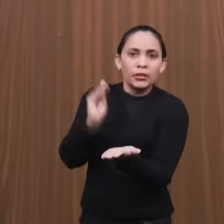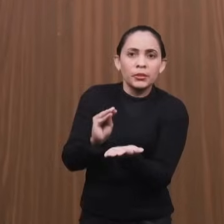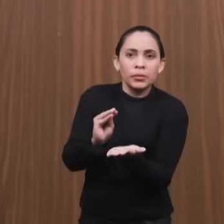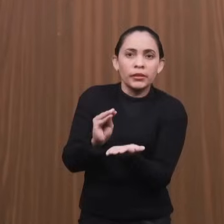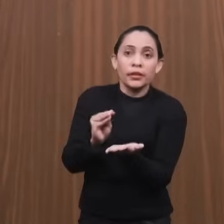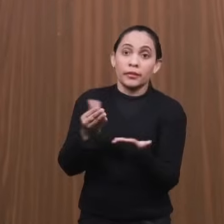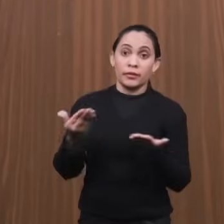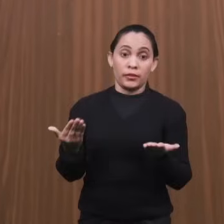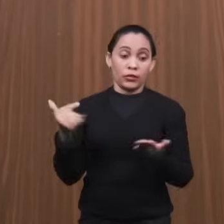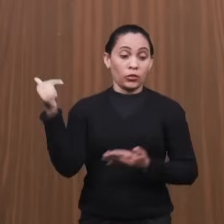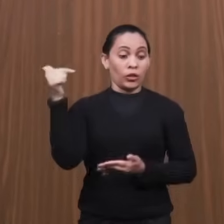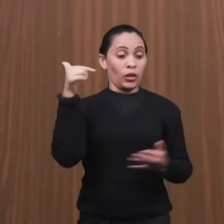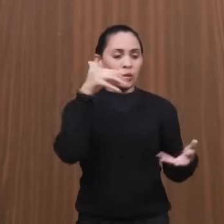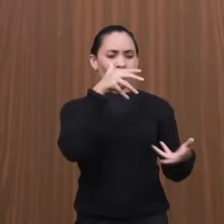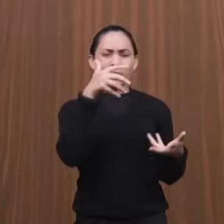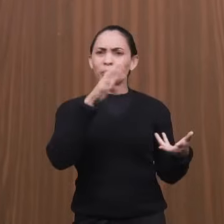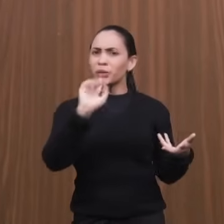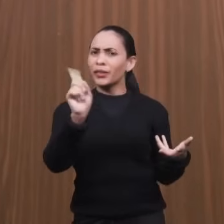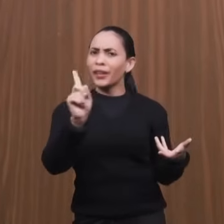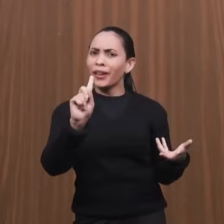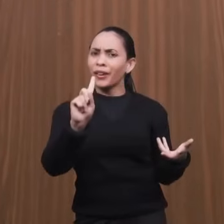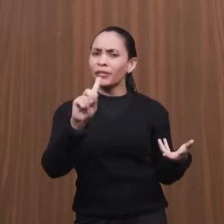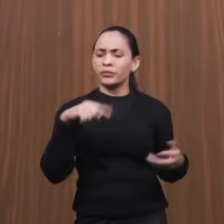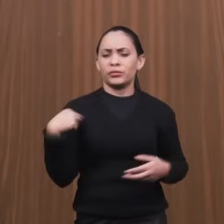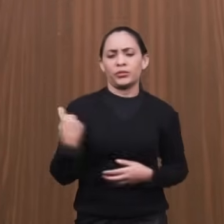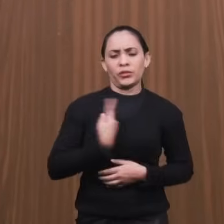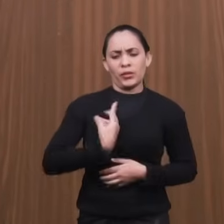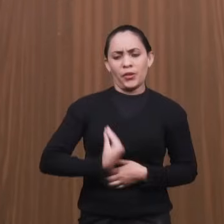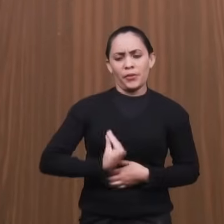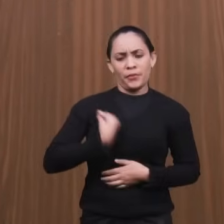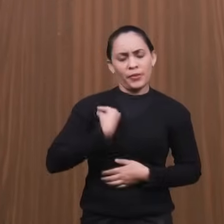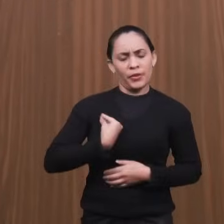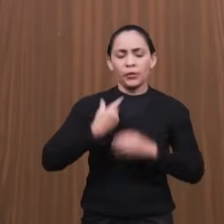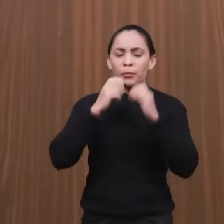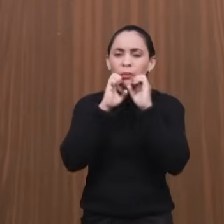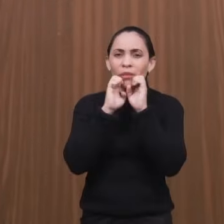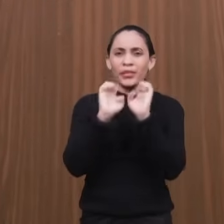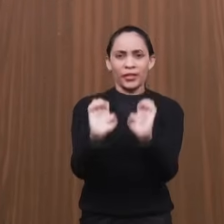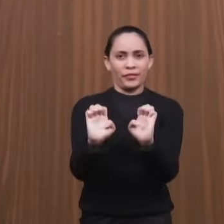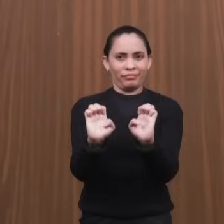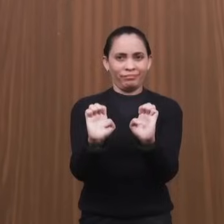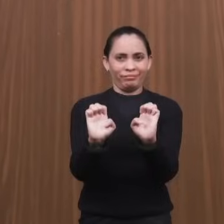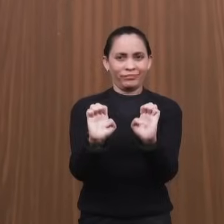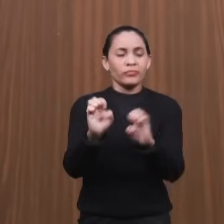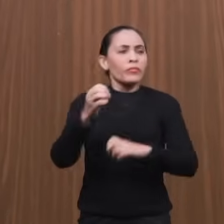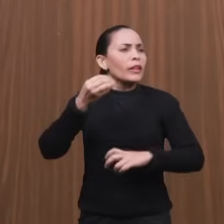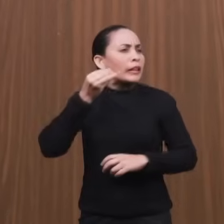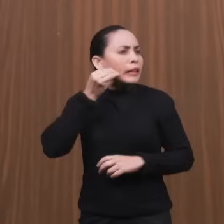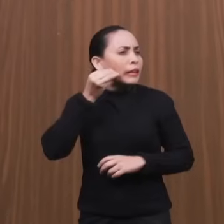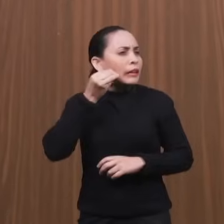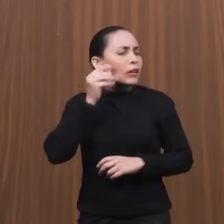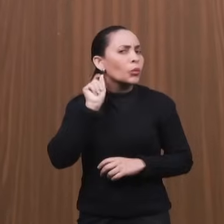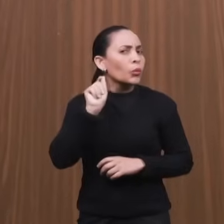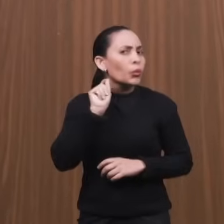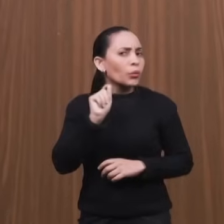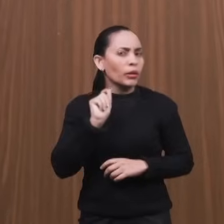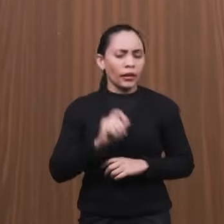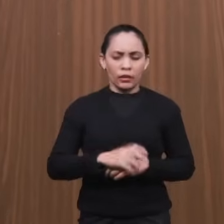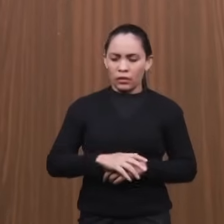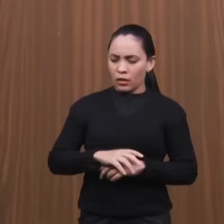está lá fora no mundo sem o Senhor? Não. Daqueles que estão vivendo o Evangelho. Tentando tirá-los